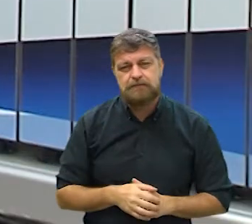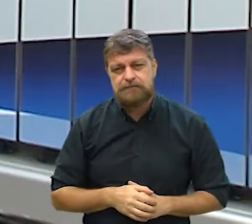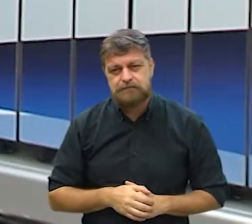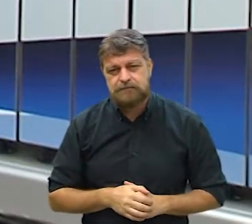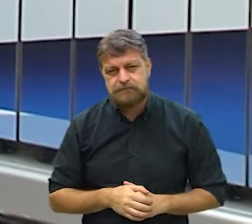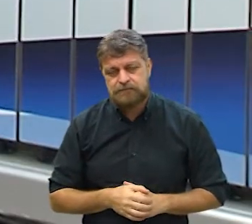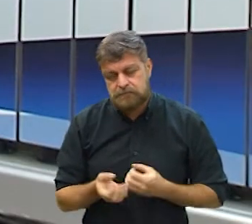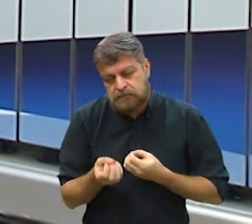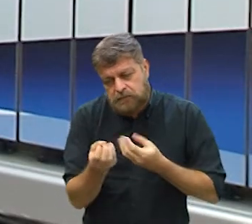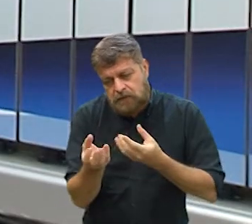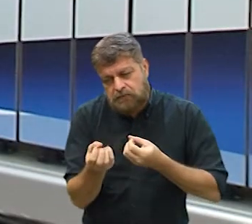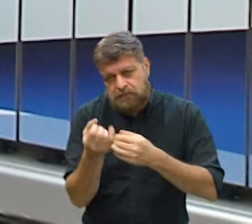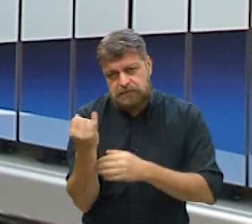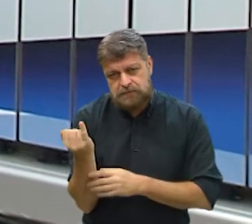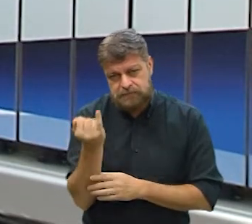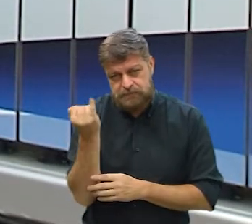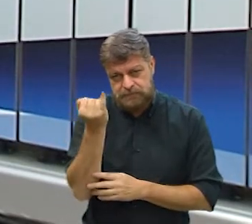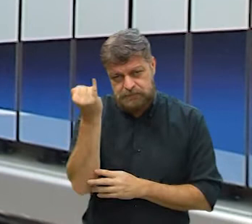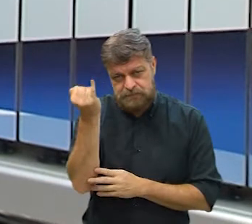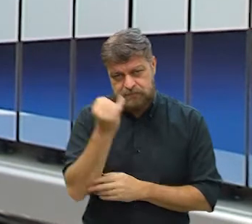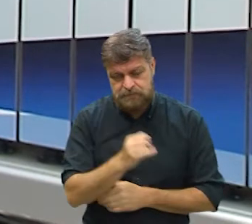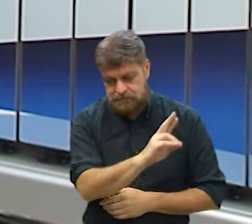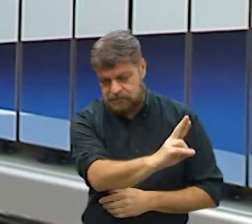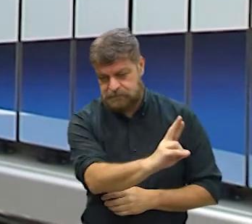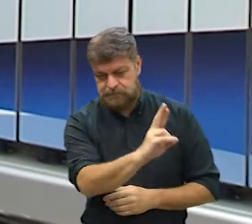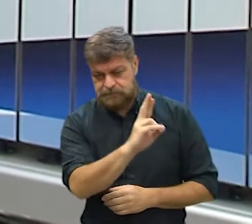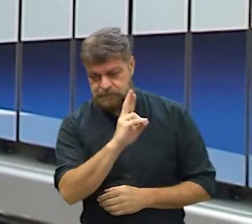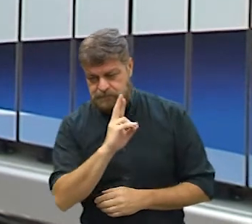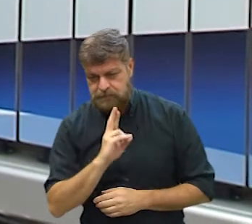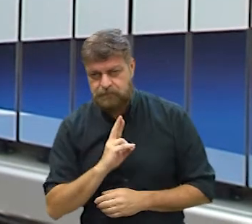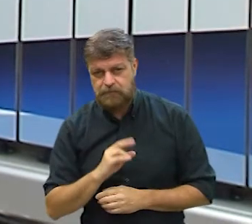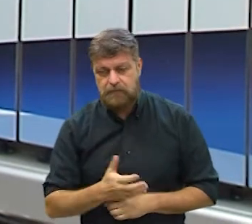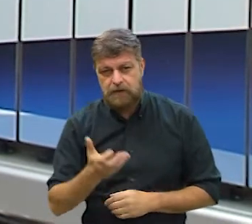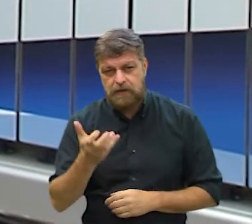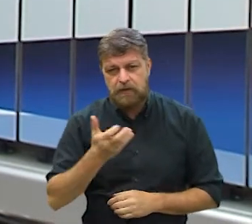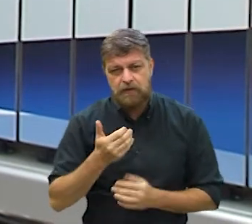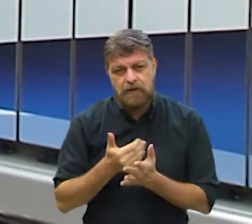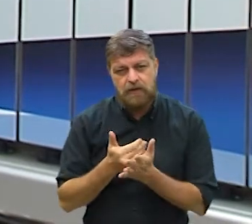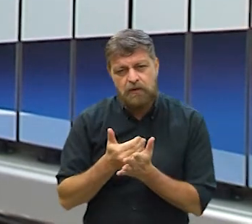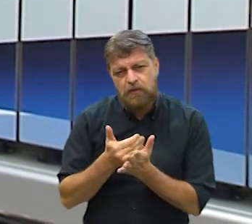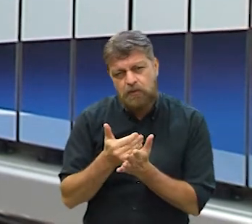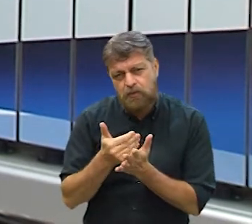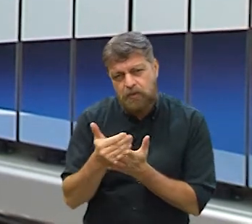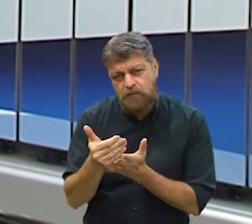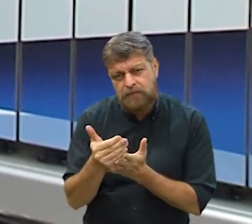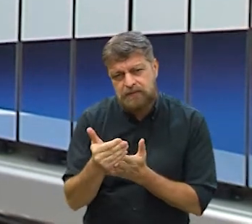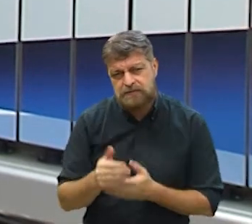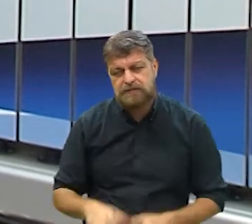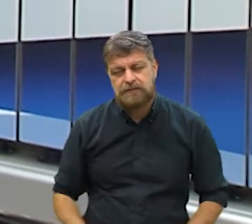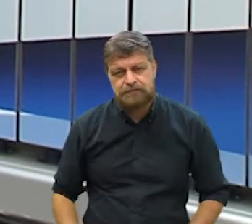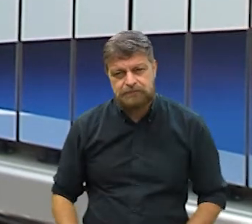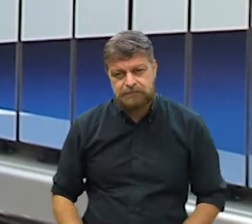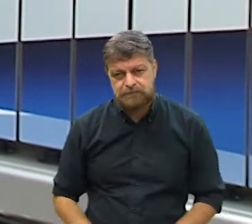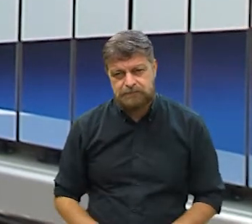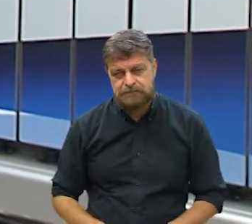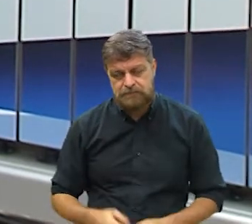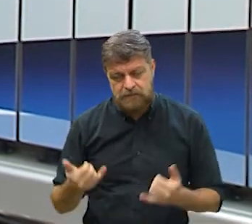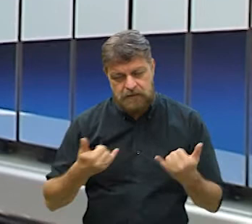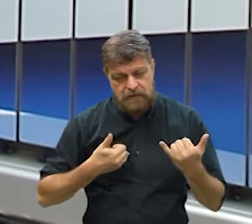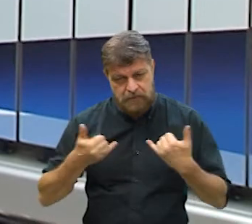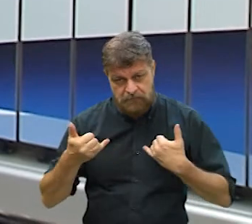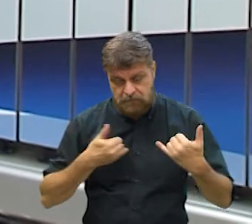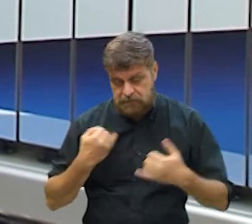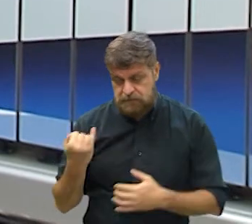Bom, muitas informações importantes, então, nesta resposta do secretário. Quero começar do início. A